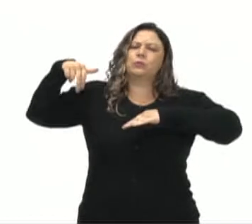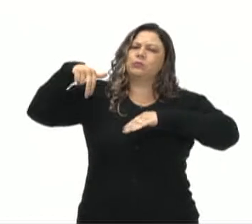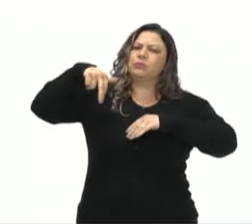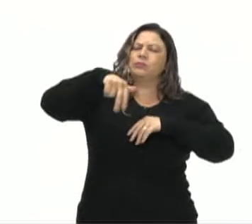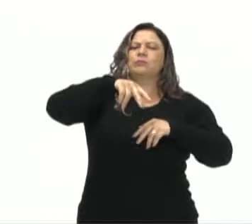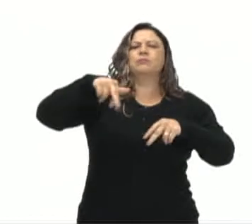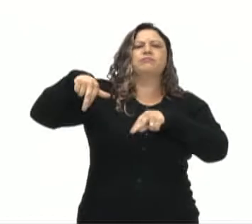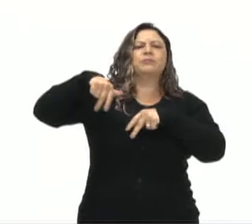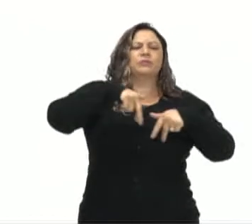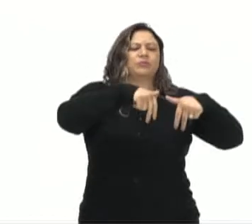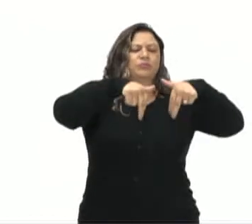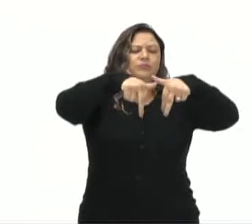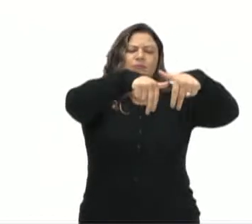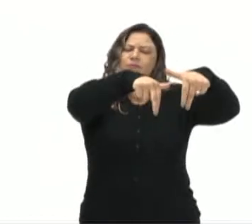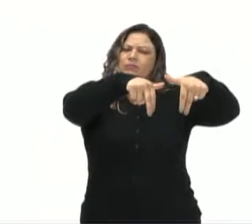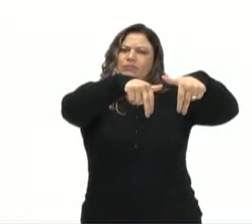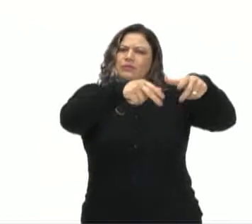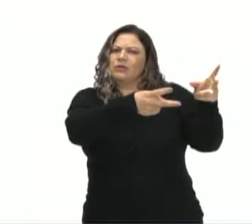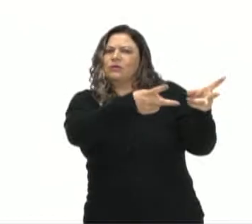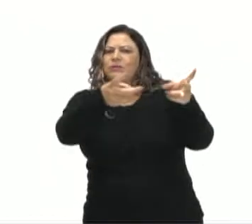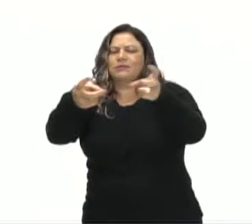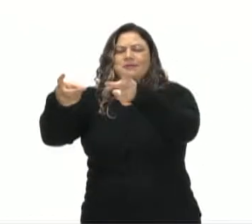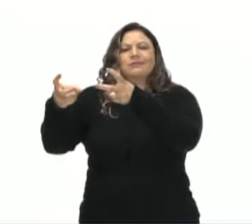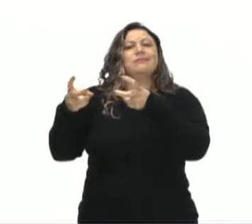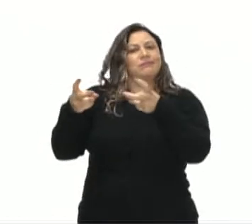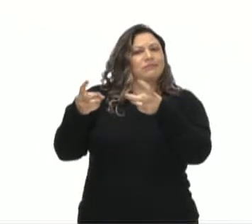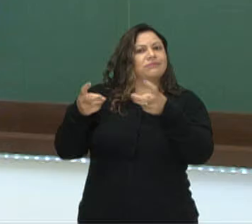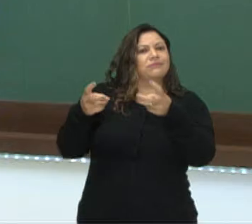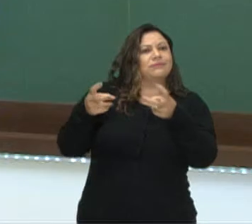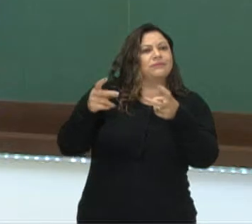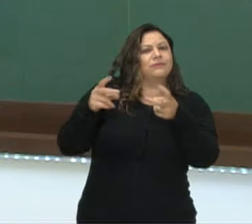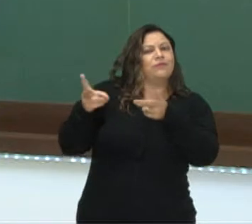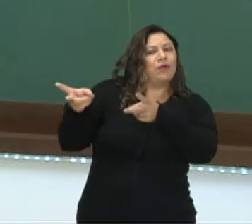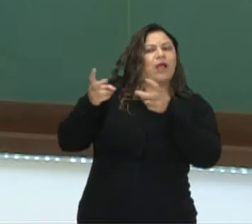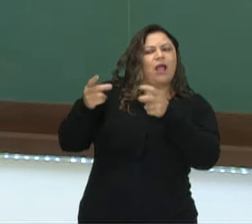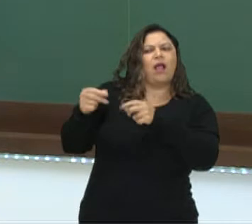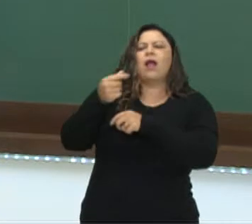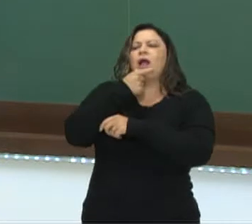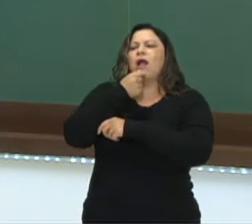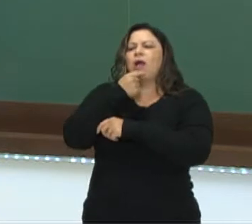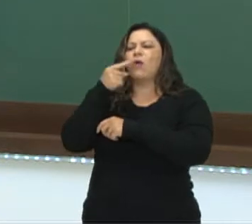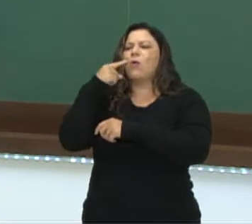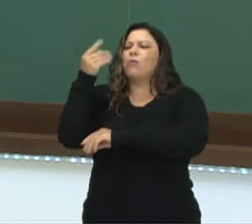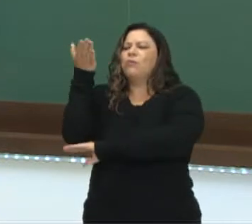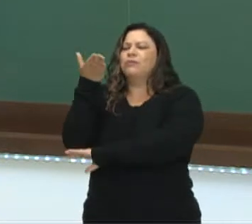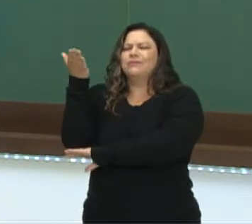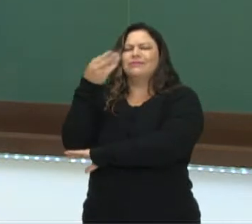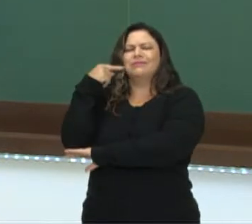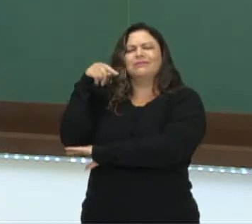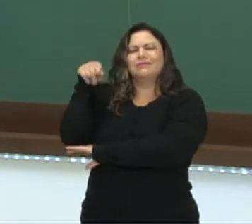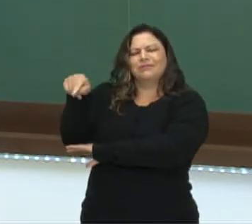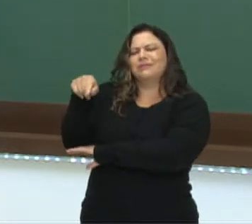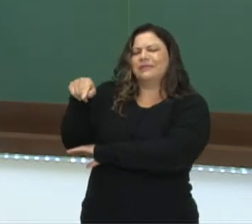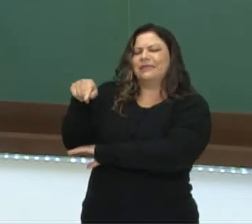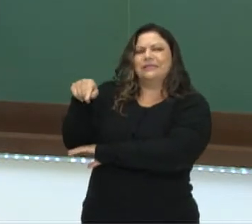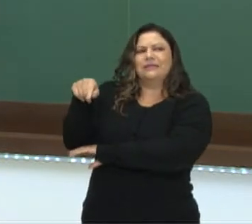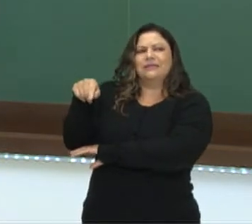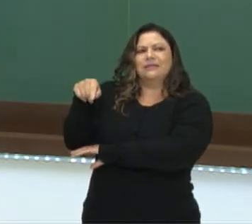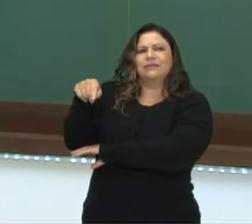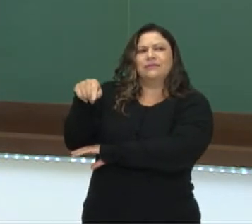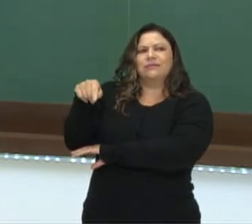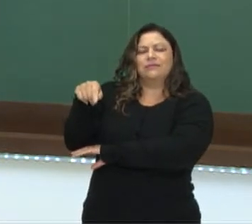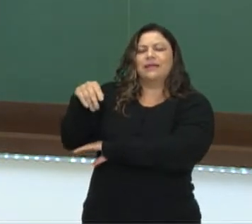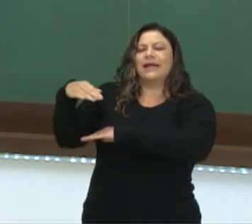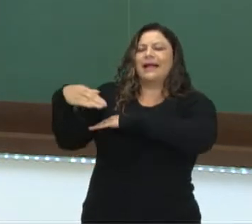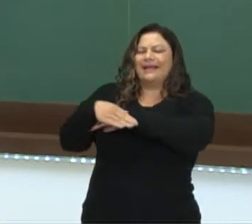observam ali, um andarilho um mendigo, né?